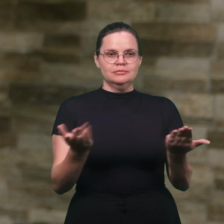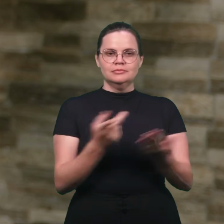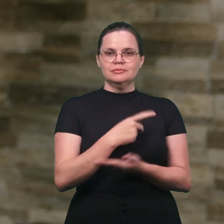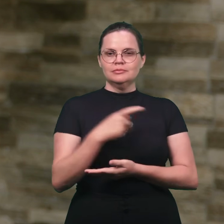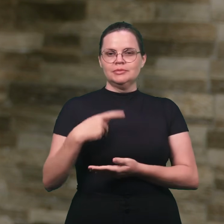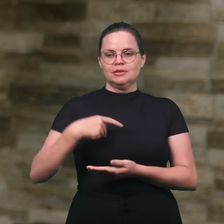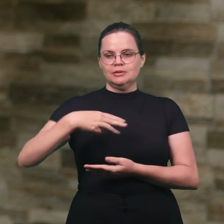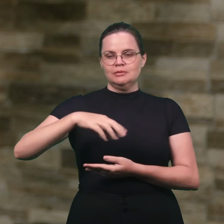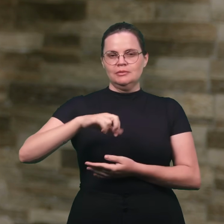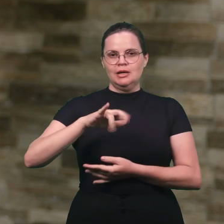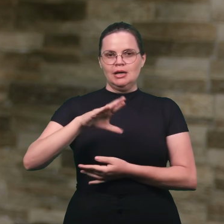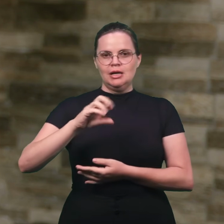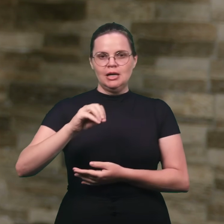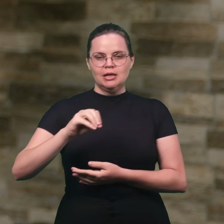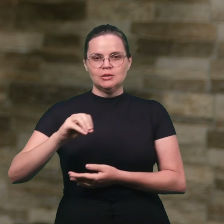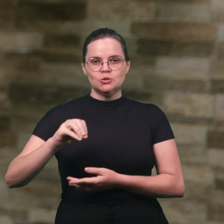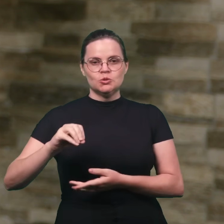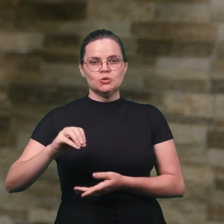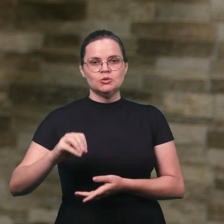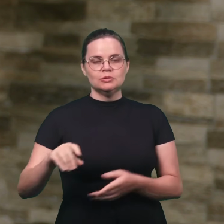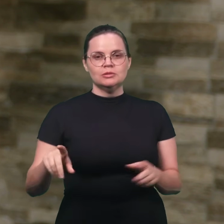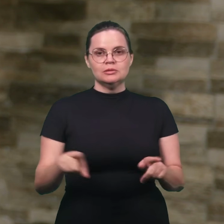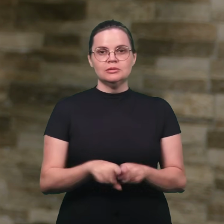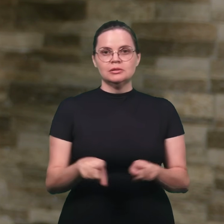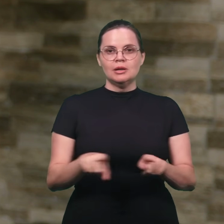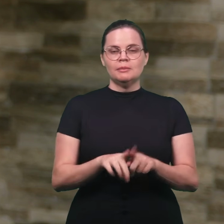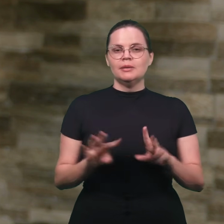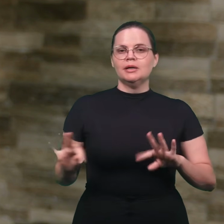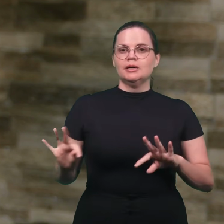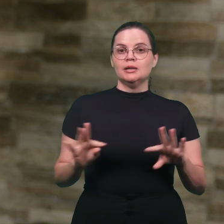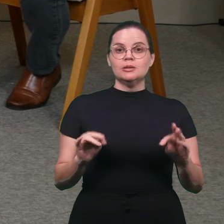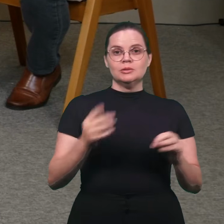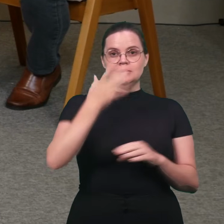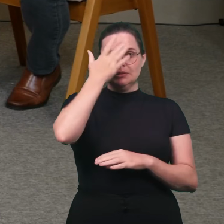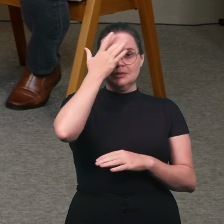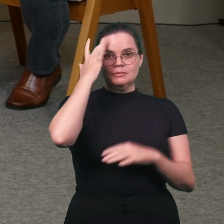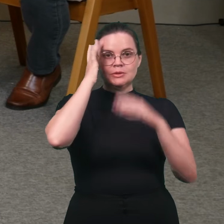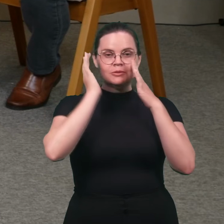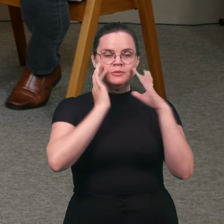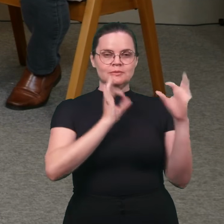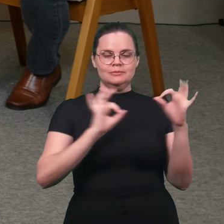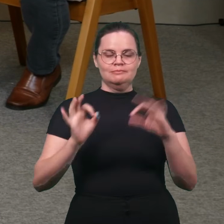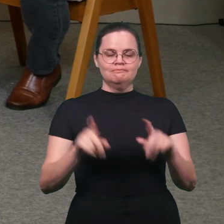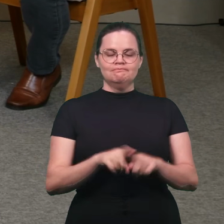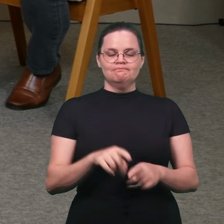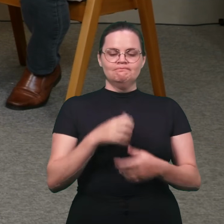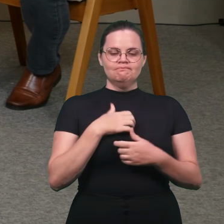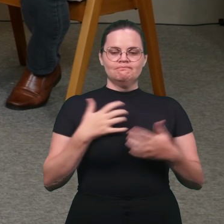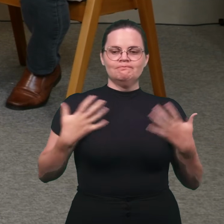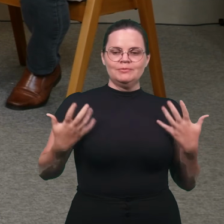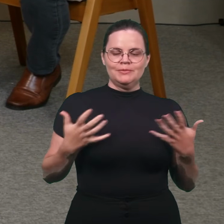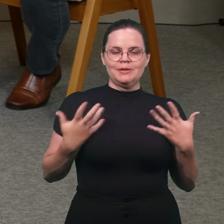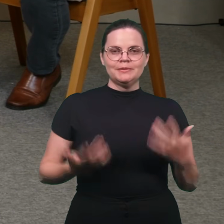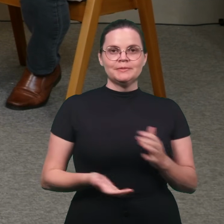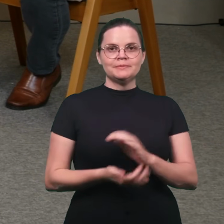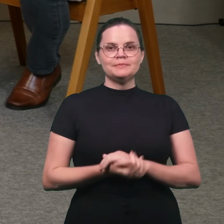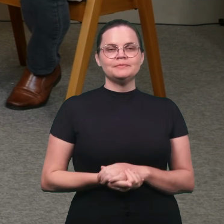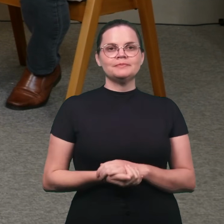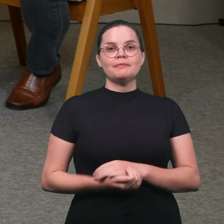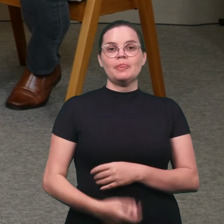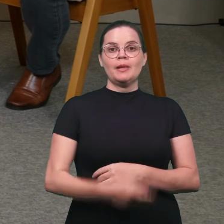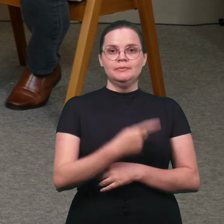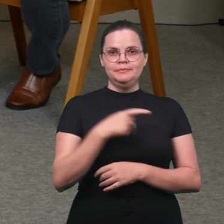paz do Senhor também a todos aqueles que nos assistem, uma alegria estar aqui. Pastor Arley, nós estreamos na